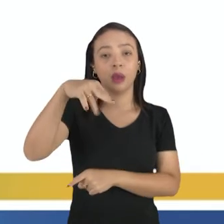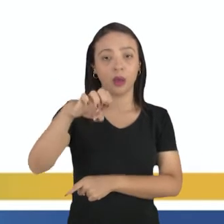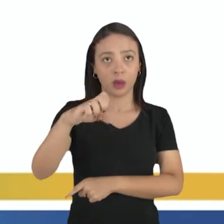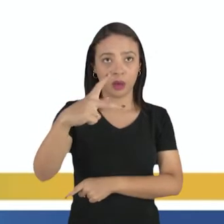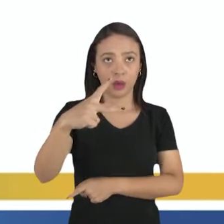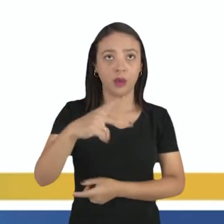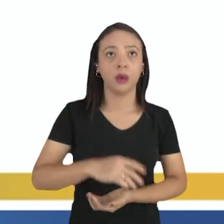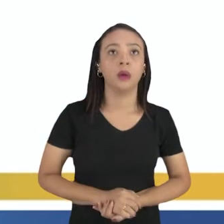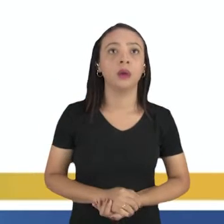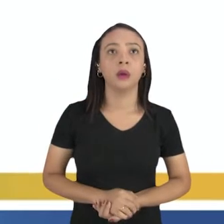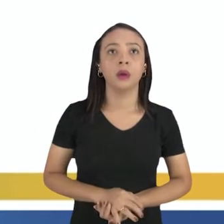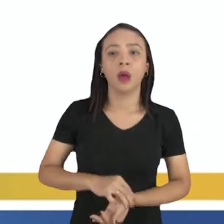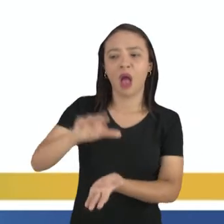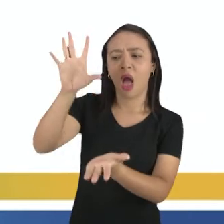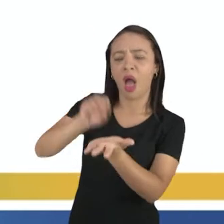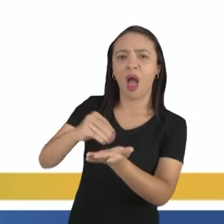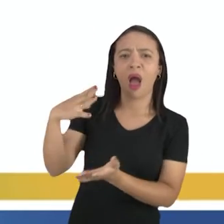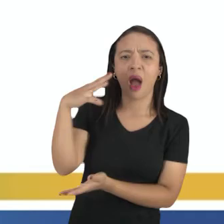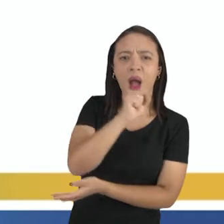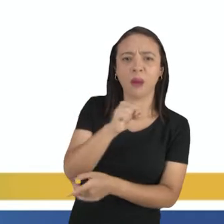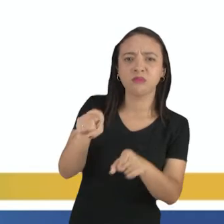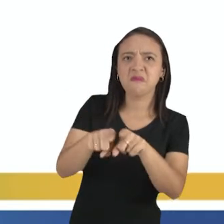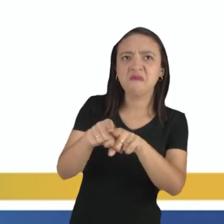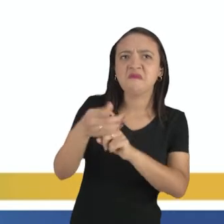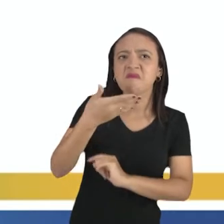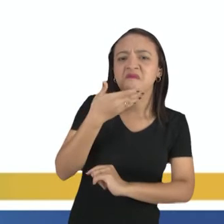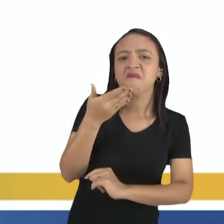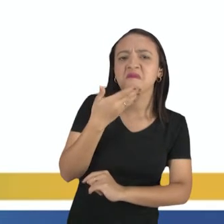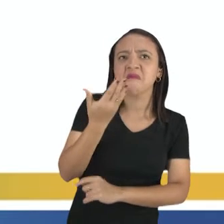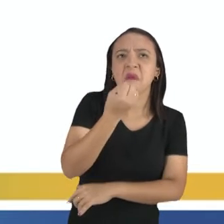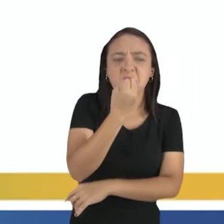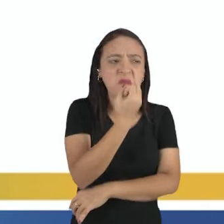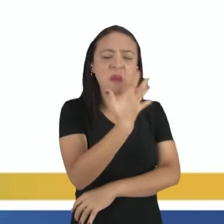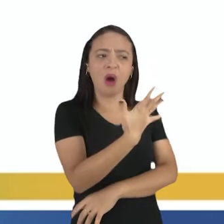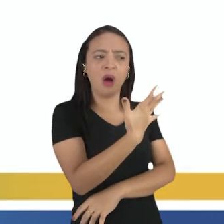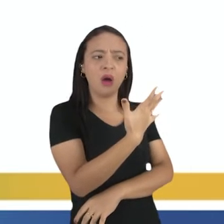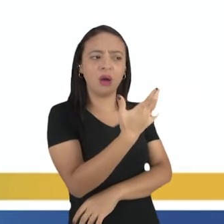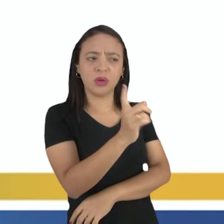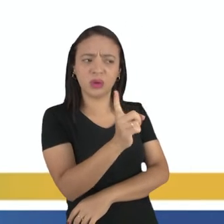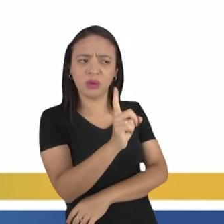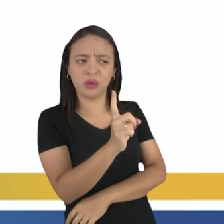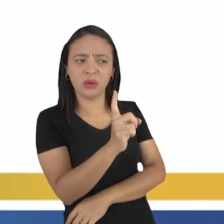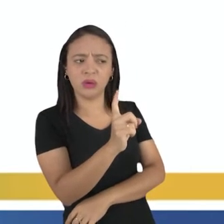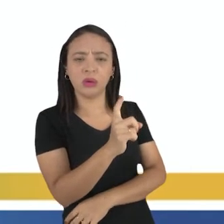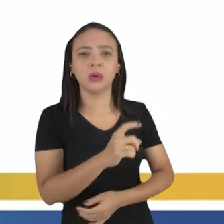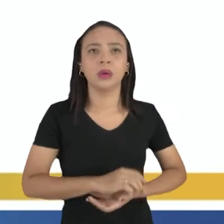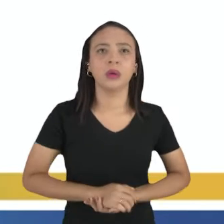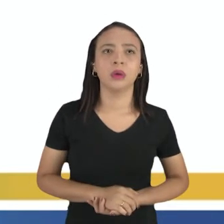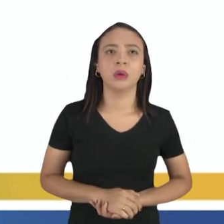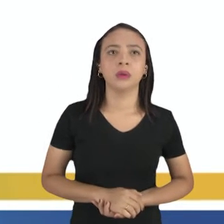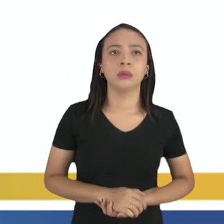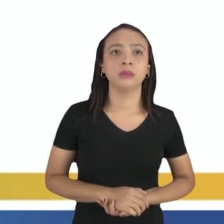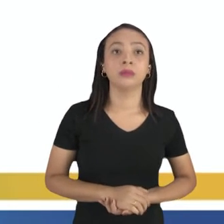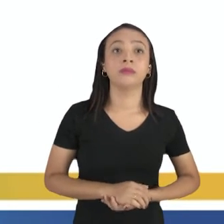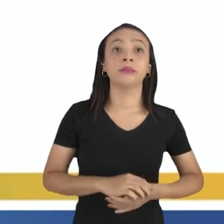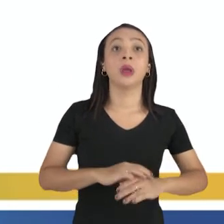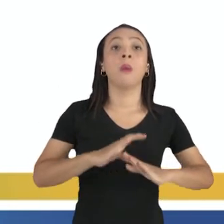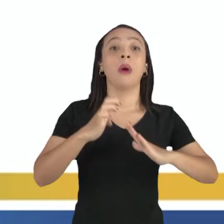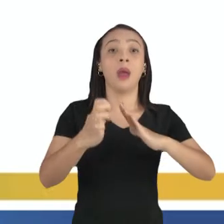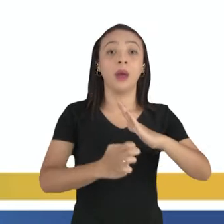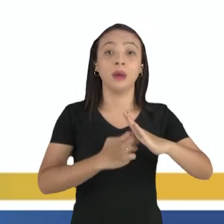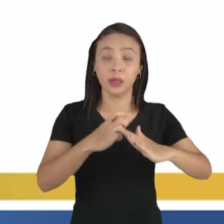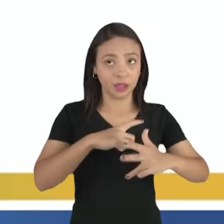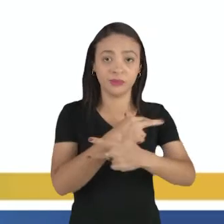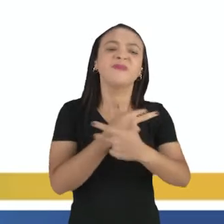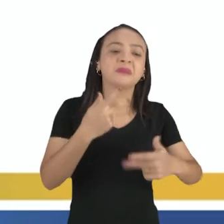ó, cópia rápida, fácil. Vai ser bom, não foi? Uma empresa com